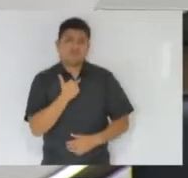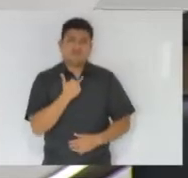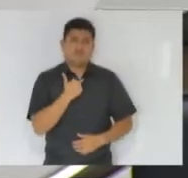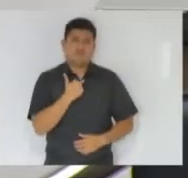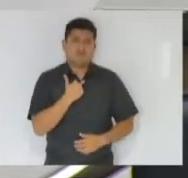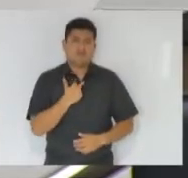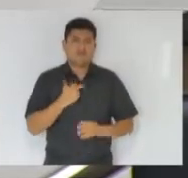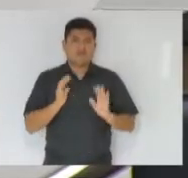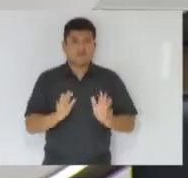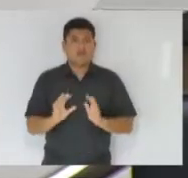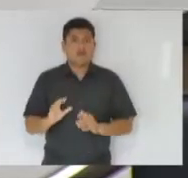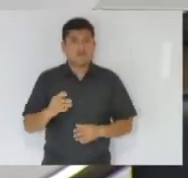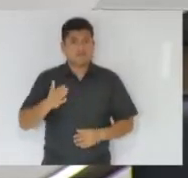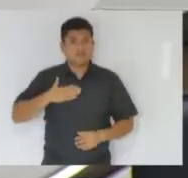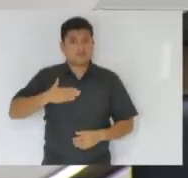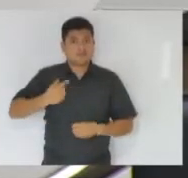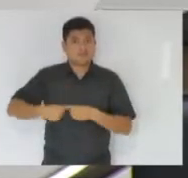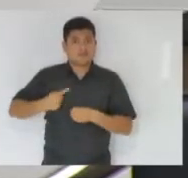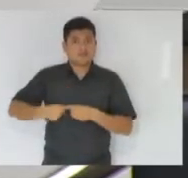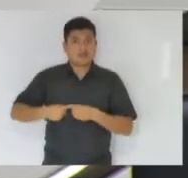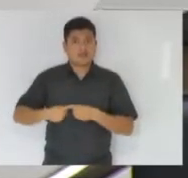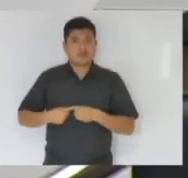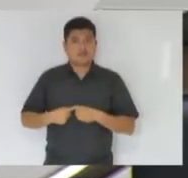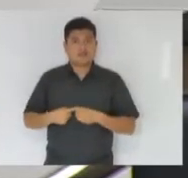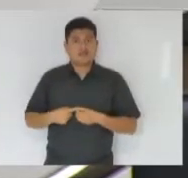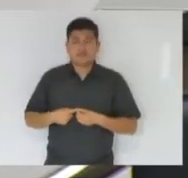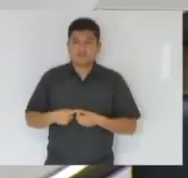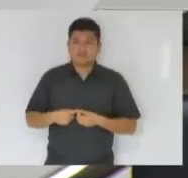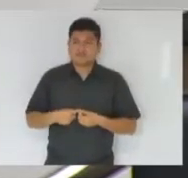aconteceu de despachar um bandido